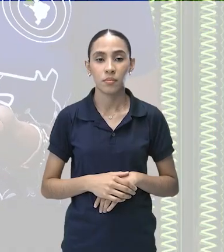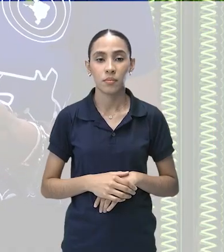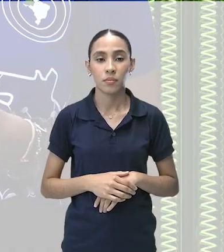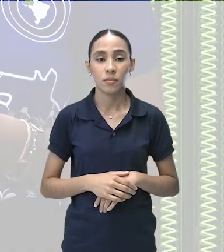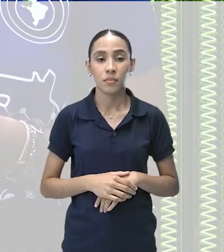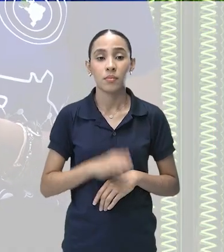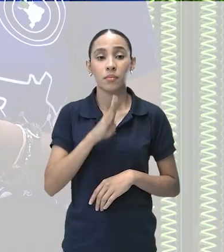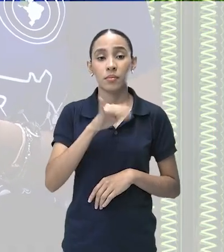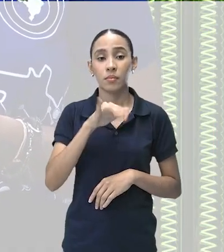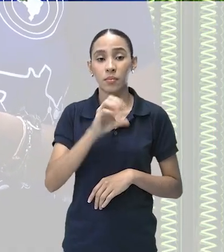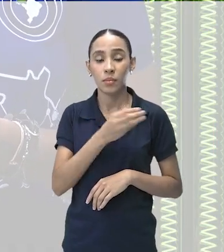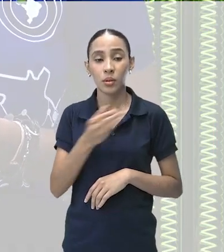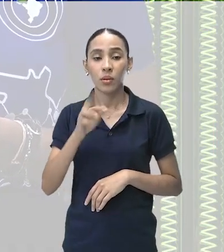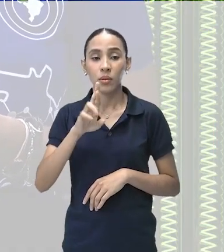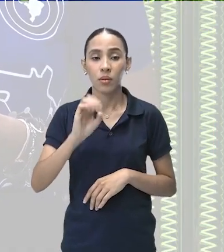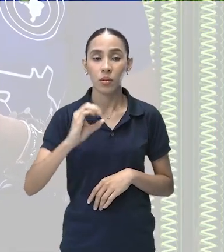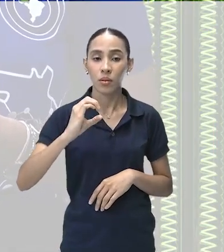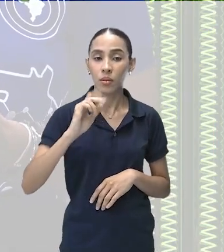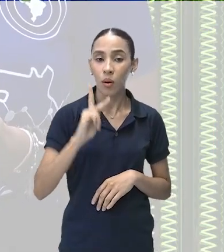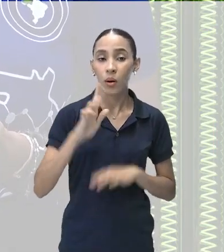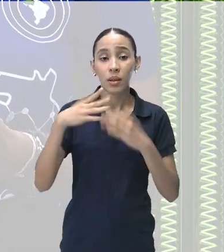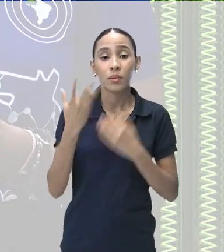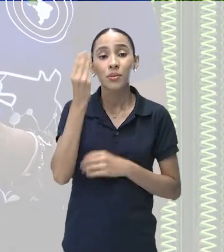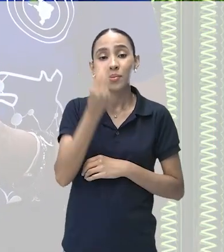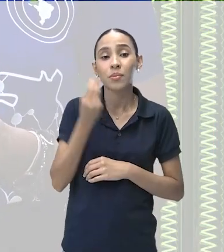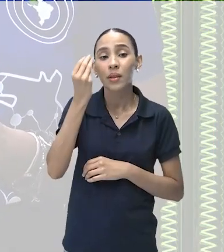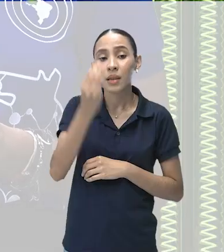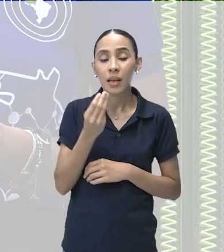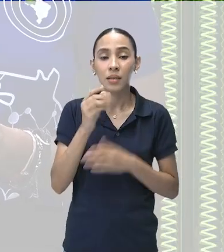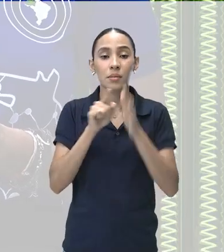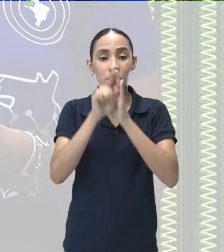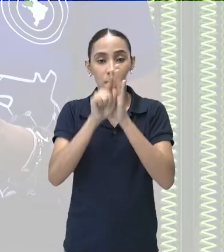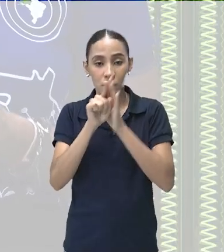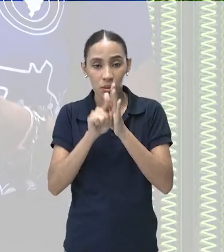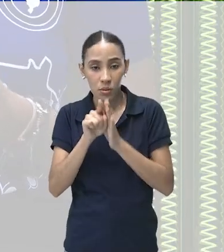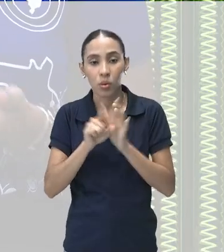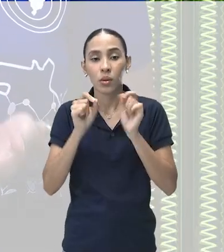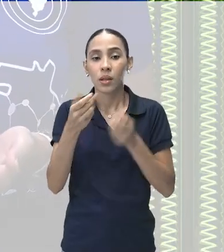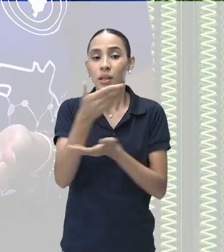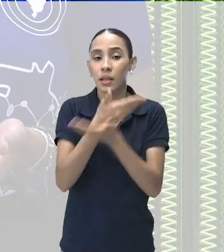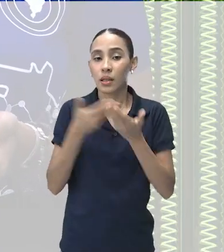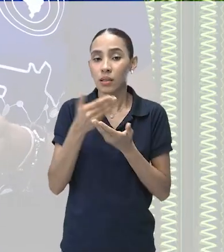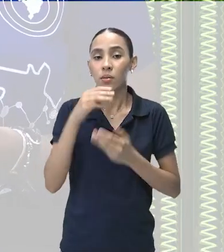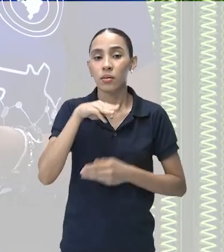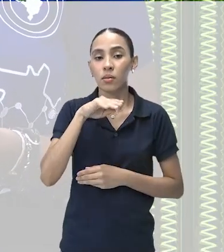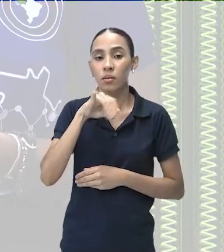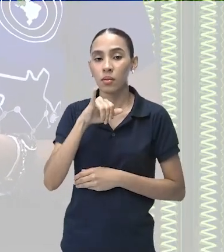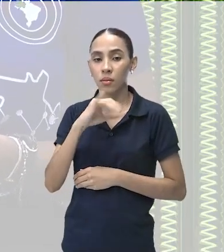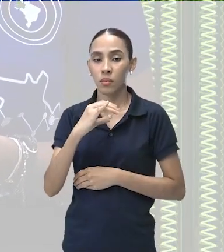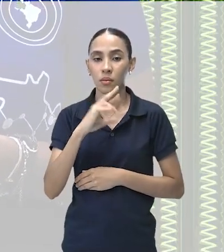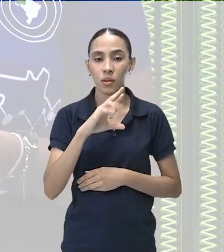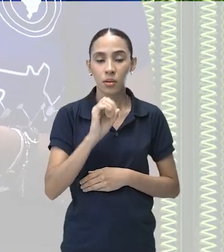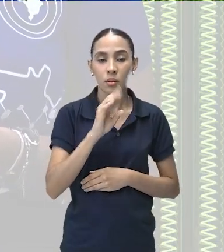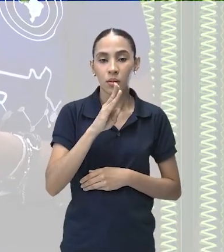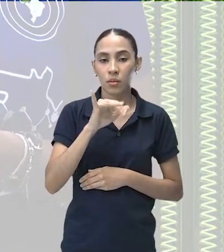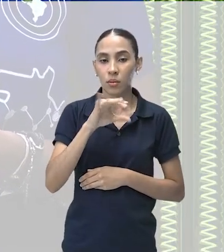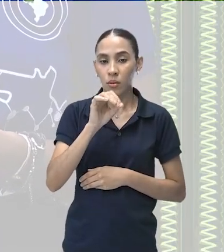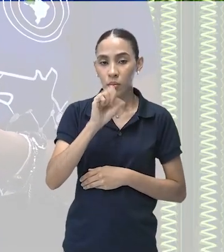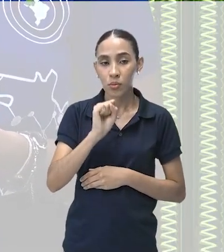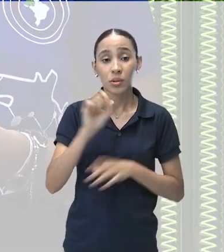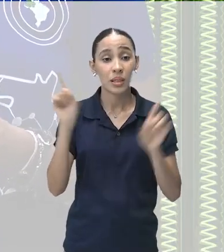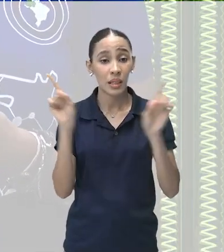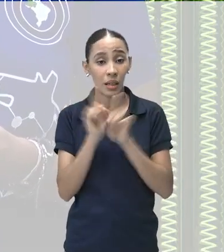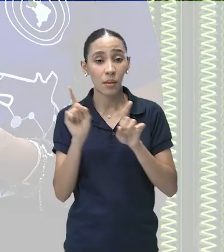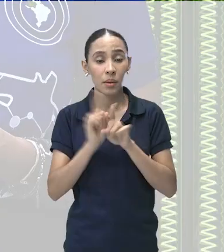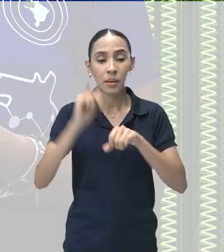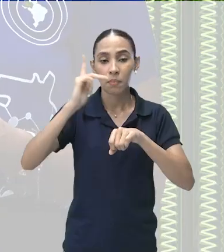o BioRock. Esse experimento ele examinou interações entre micróbios e rochas, bem